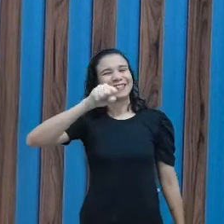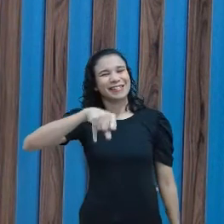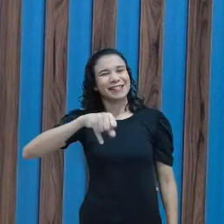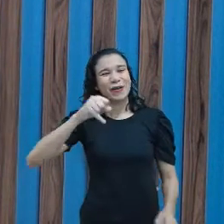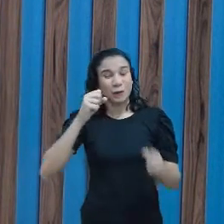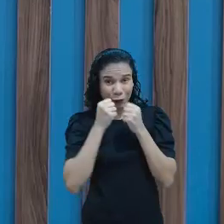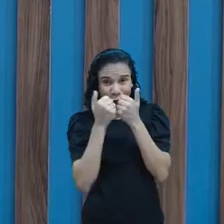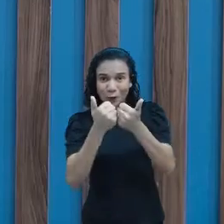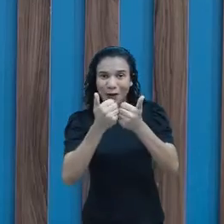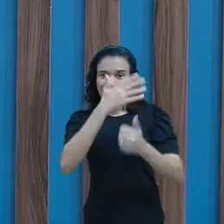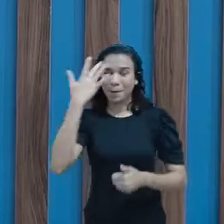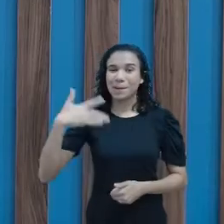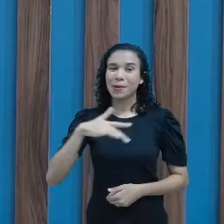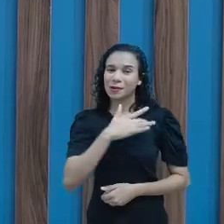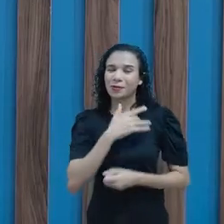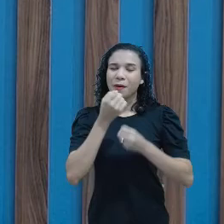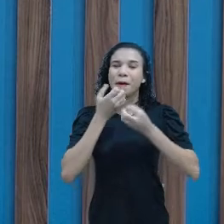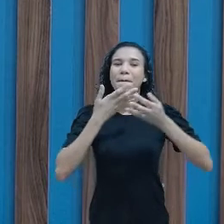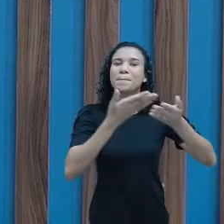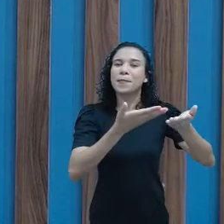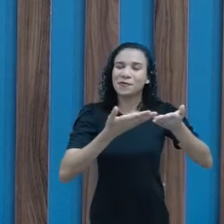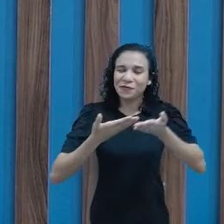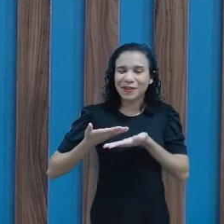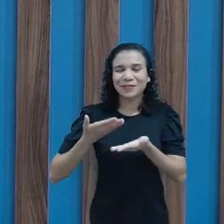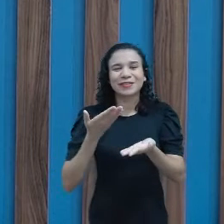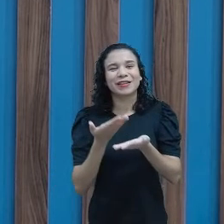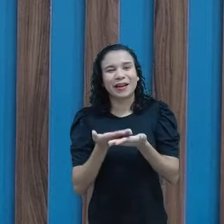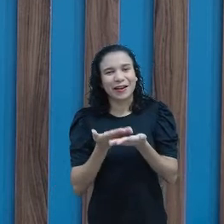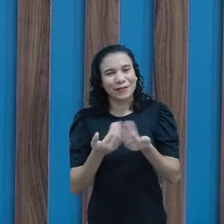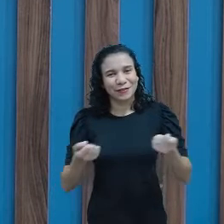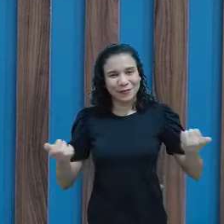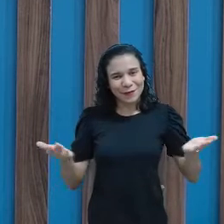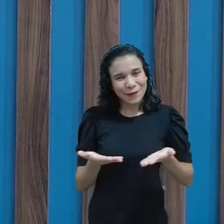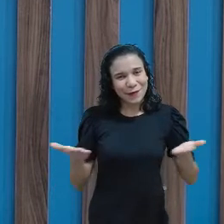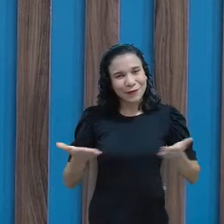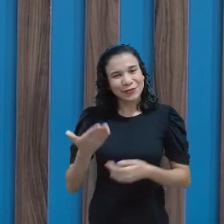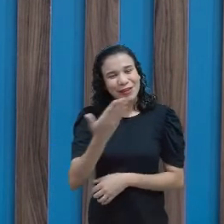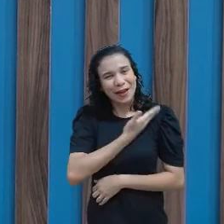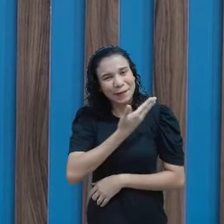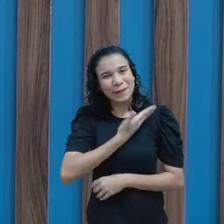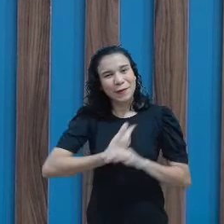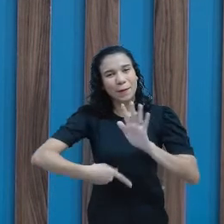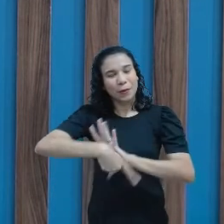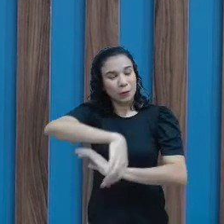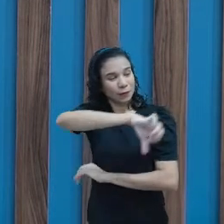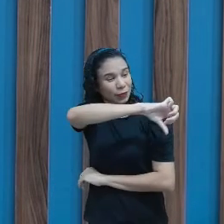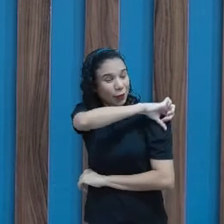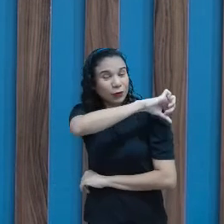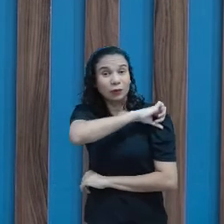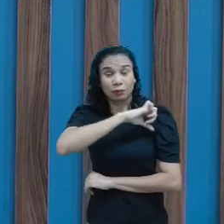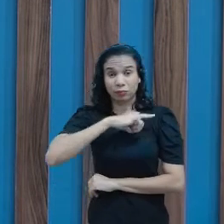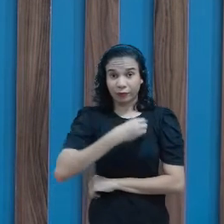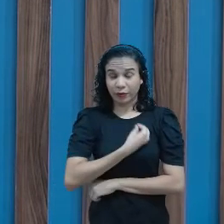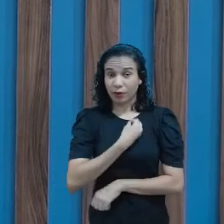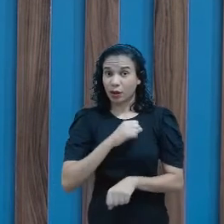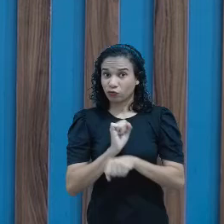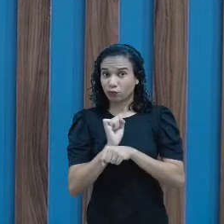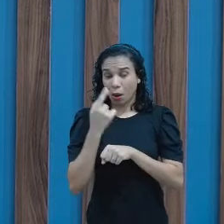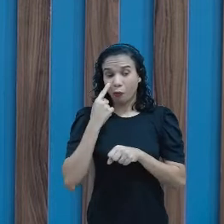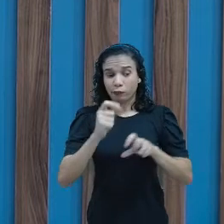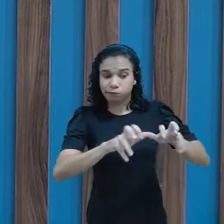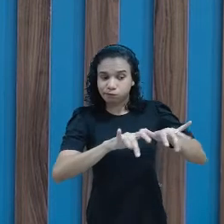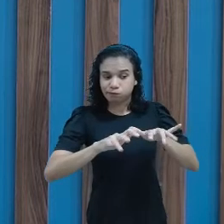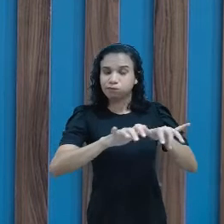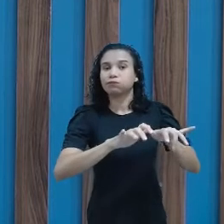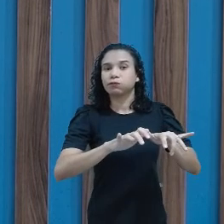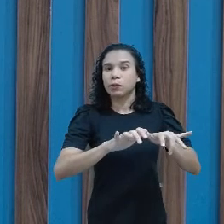Tudo bem, pessoal? Sejam todos e todas bem-vindos e bem-vindas, coleguinhas do nono ano. Estou aqui aguardando a participação de